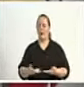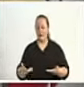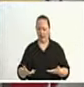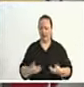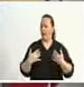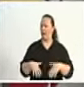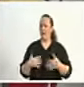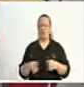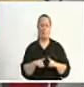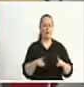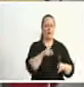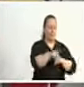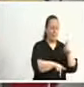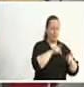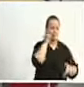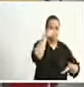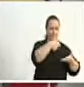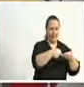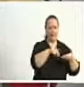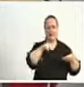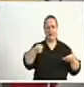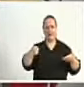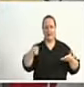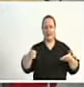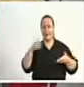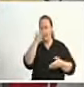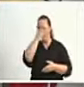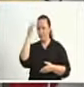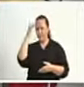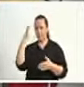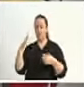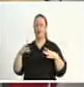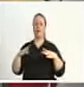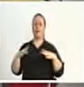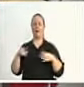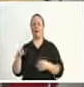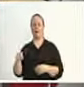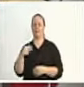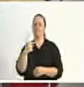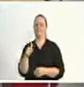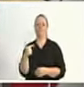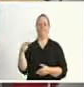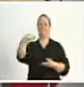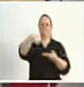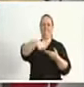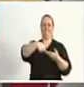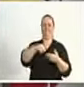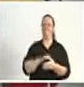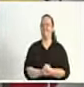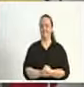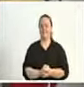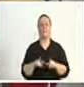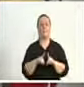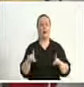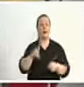os trabalhadores e os pobres, ou seja, aqueles que mais precisam do Estado para que seus direitos